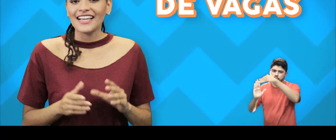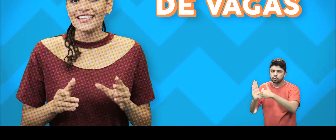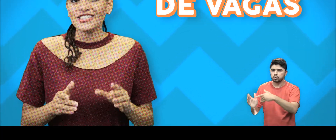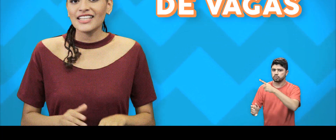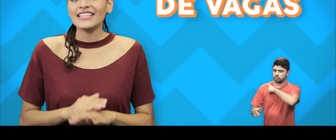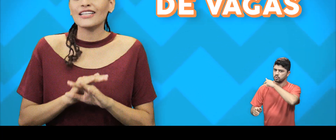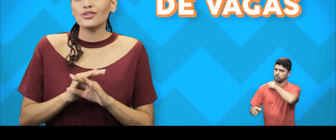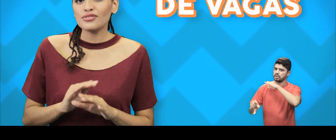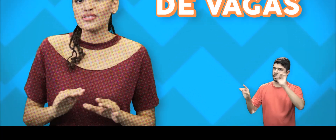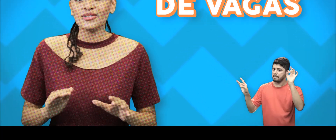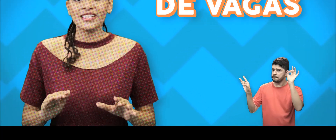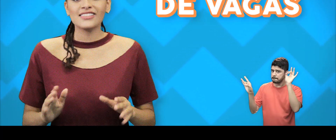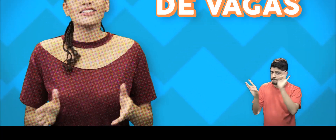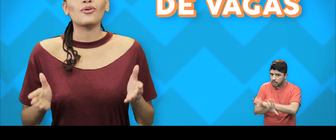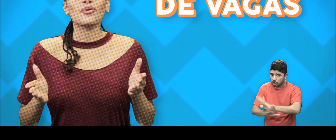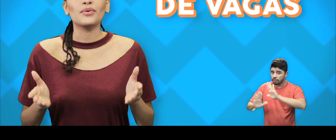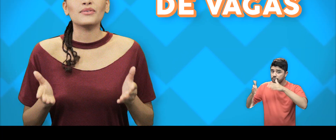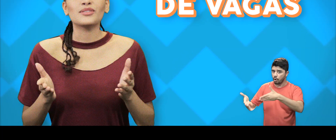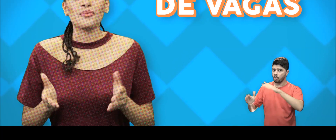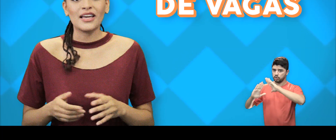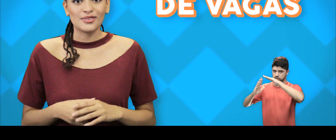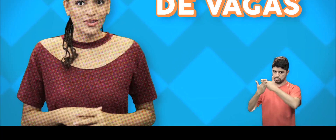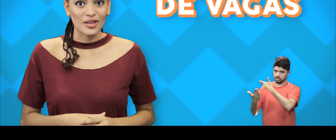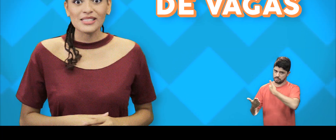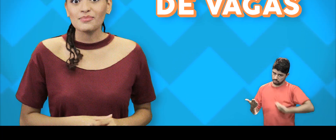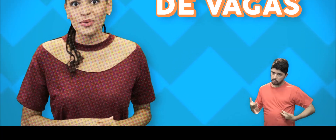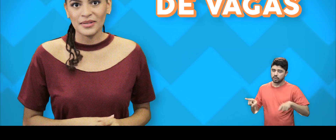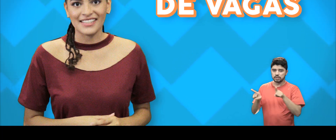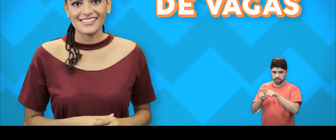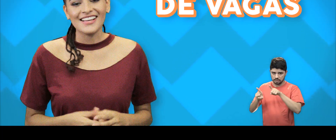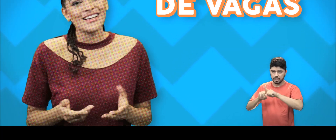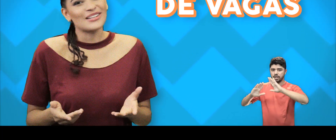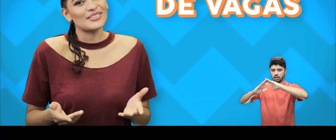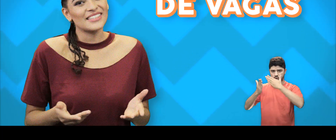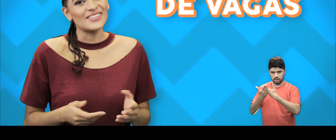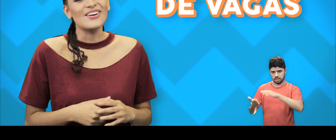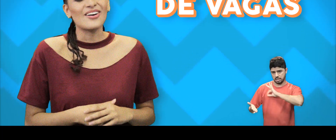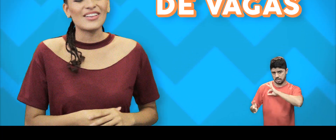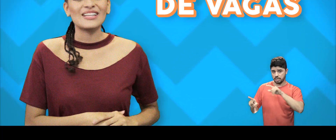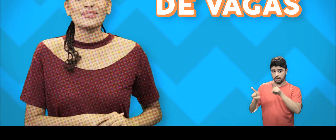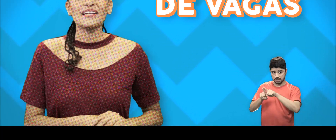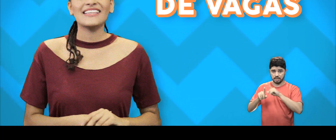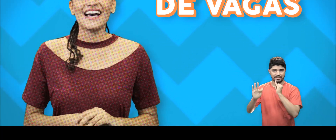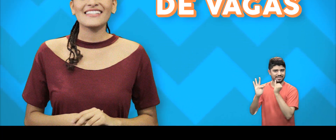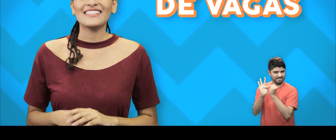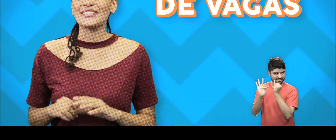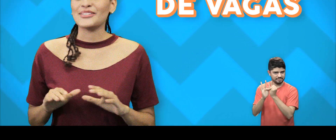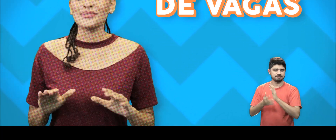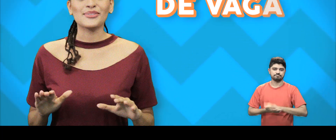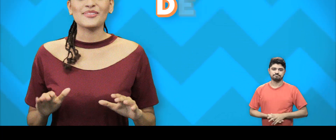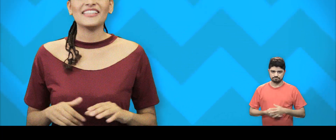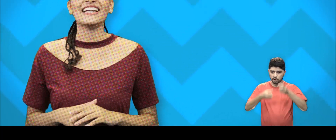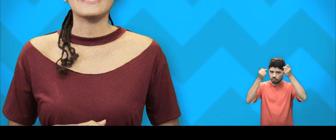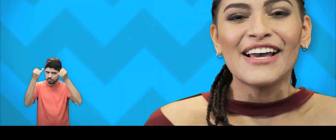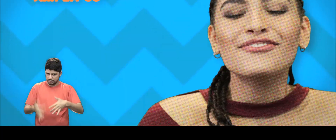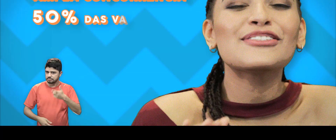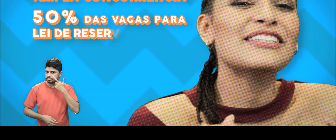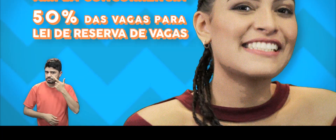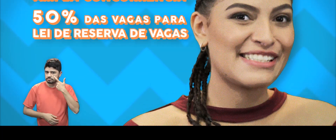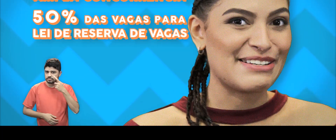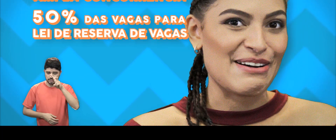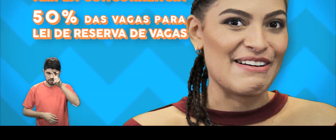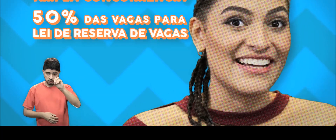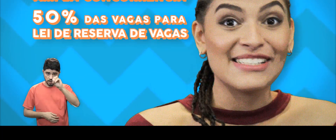Vagas, que é destinada a todos os estudantes que concluíram o ensino médio em escolas públicas, incluindo colégios militares e institutos federais.